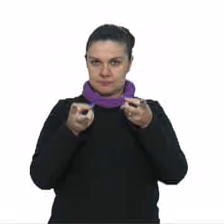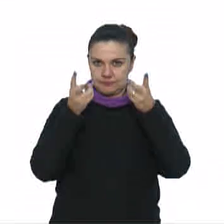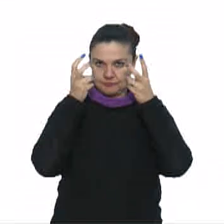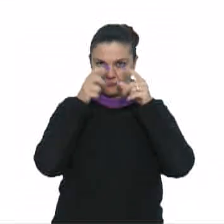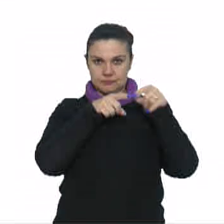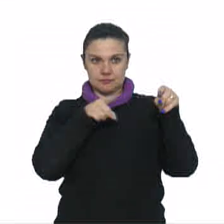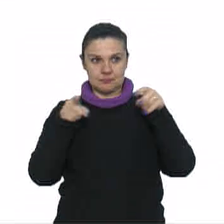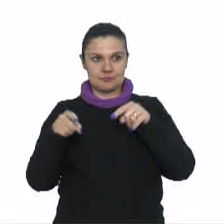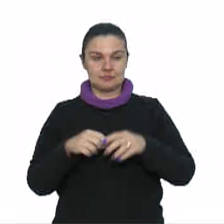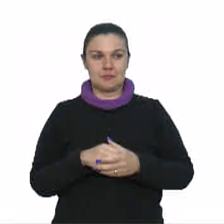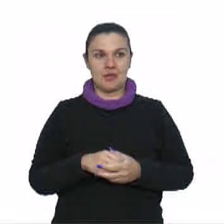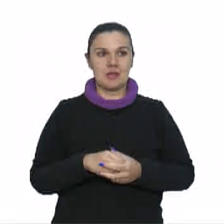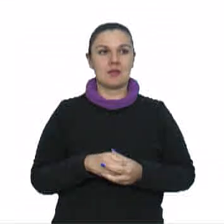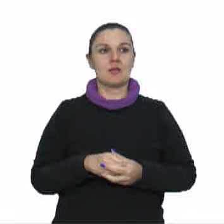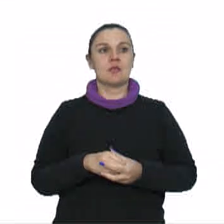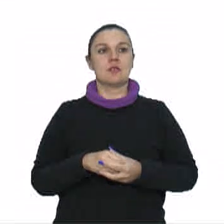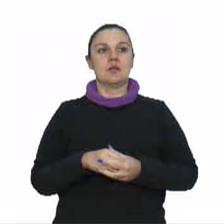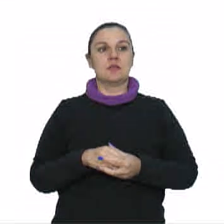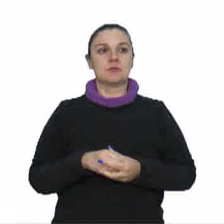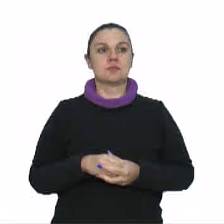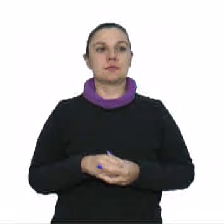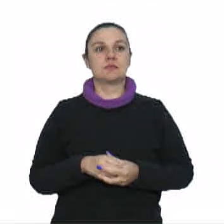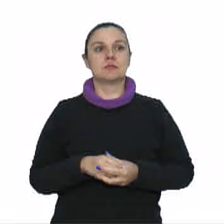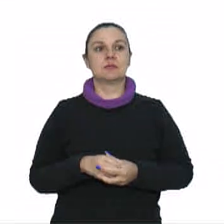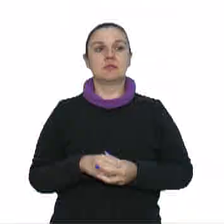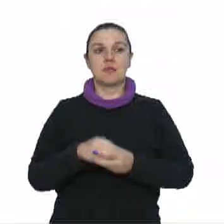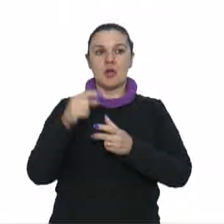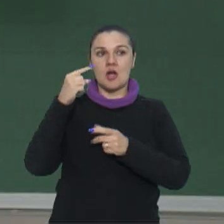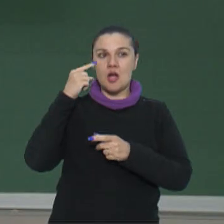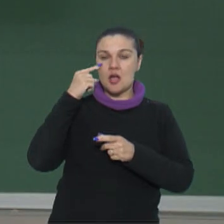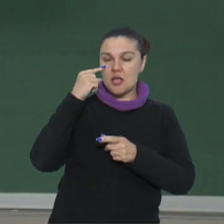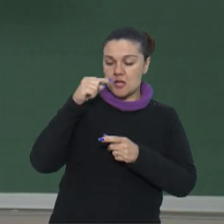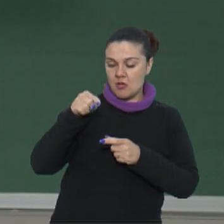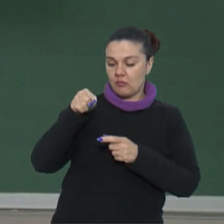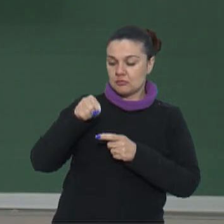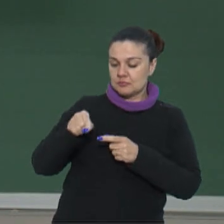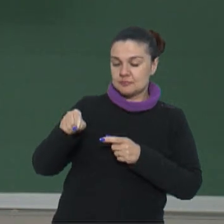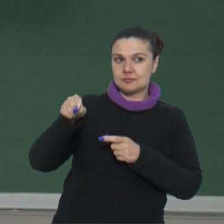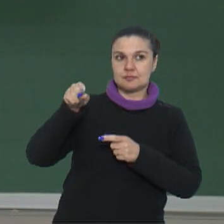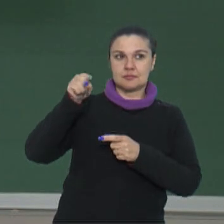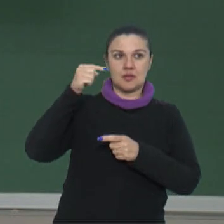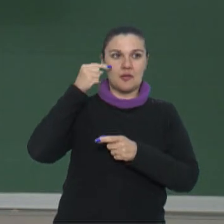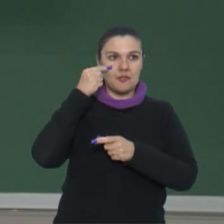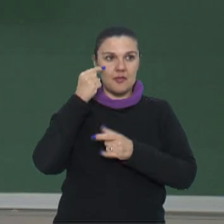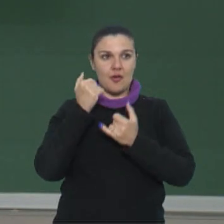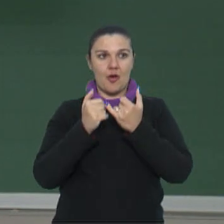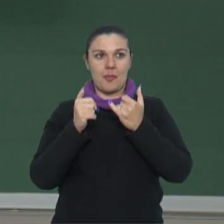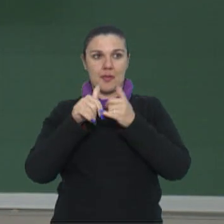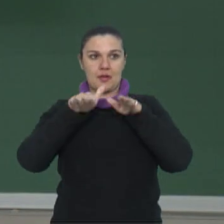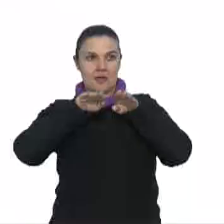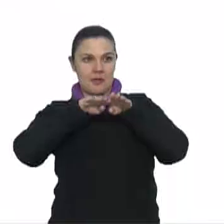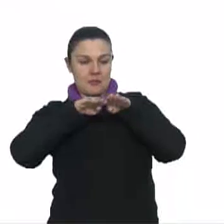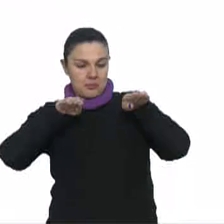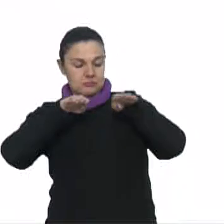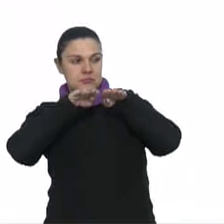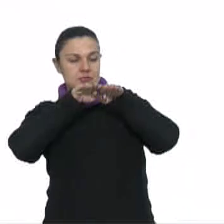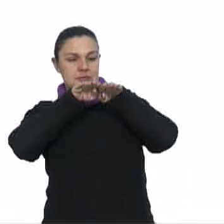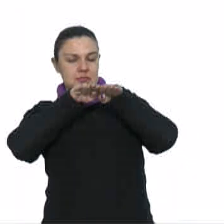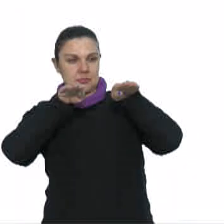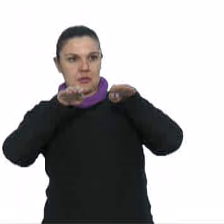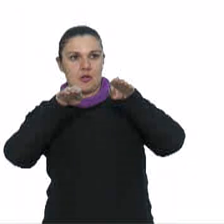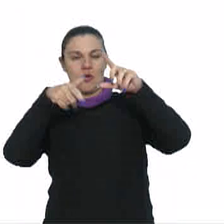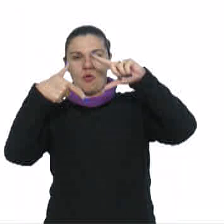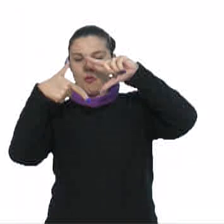galera do estúdio dando aquele foco para mim aqui no slide. Bem aqui embaixo, você vê como se fossem plataformas,